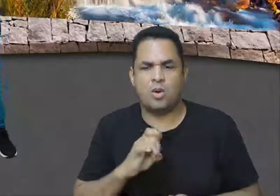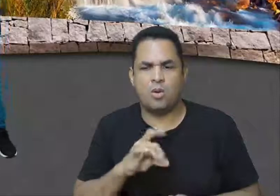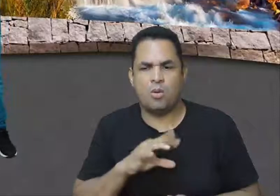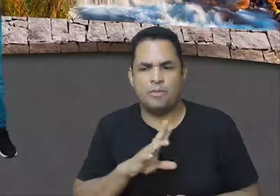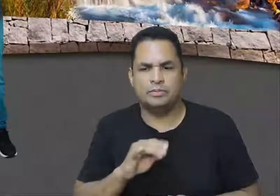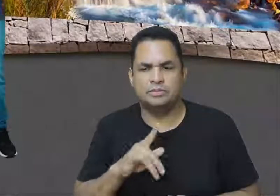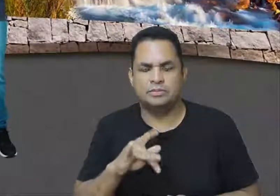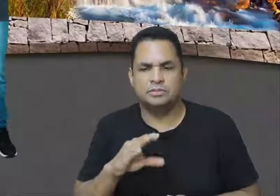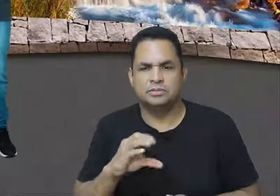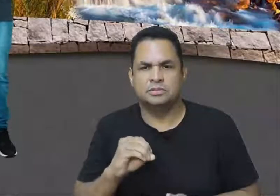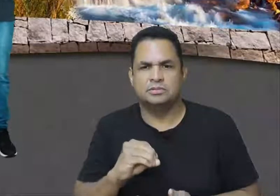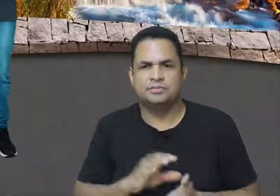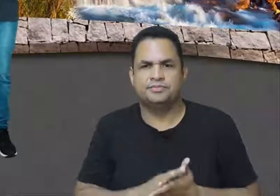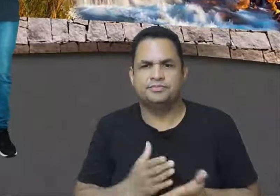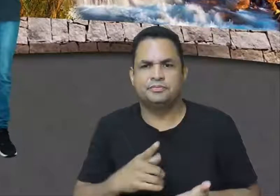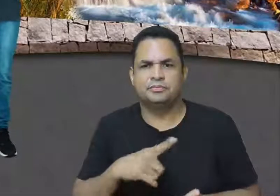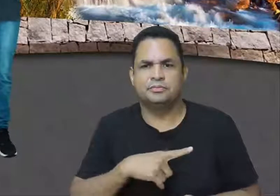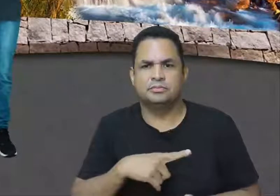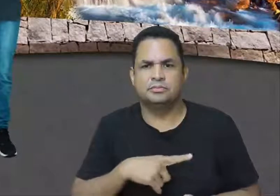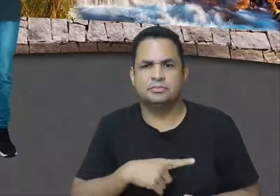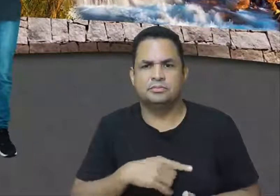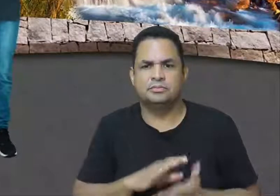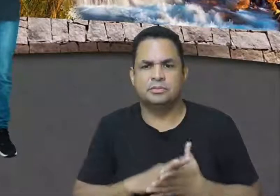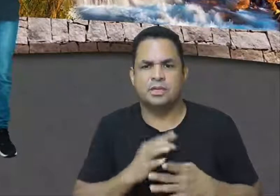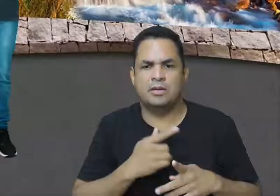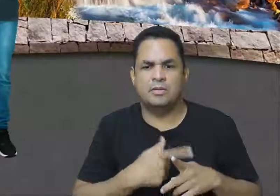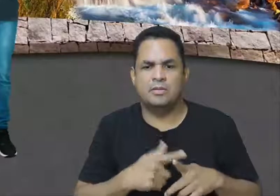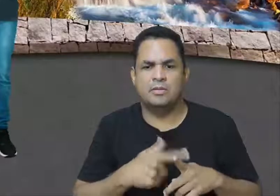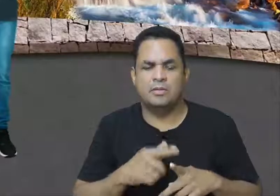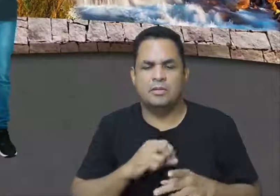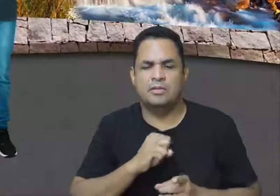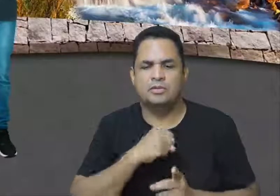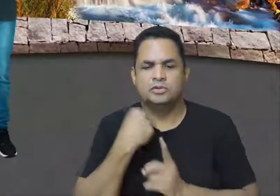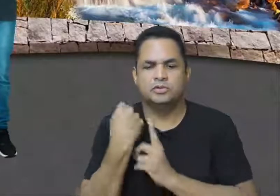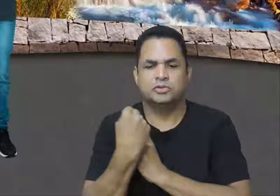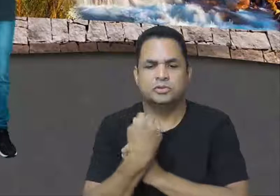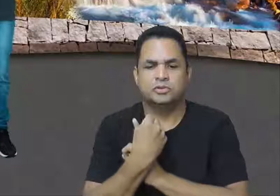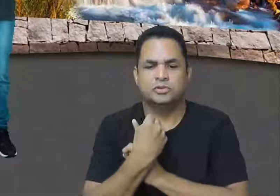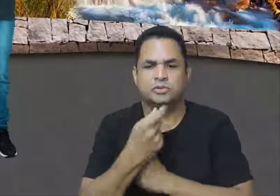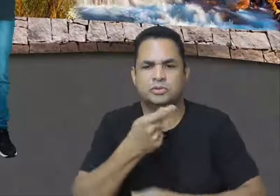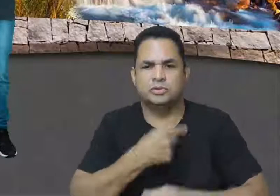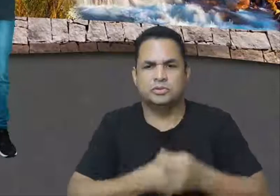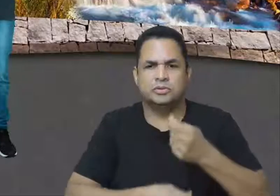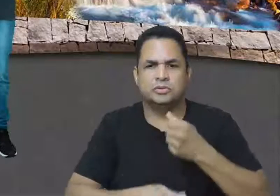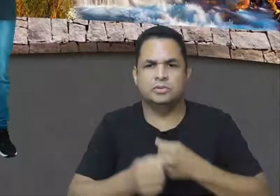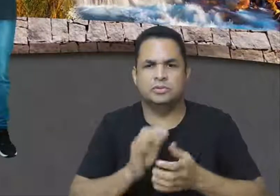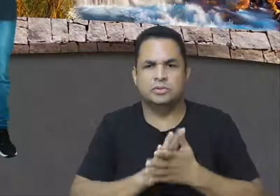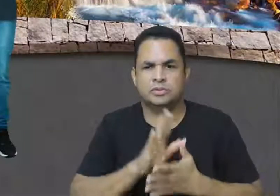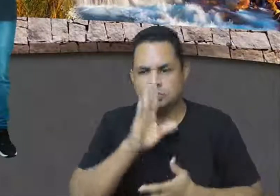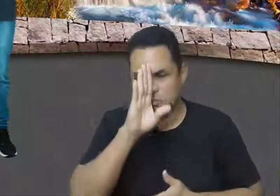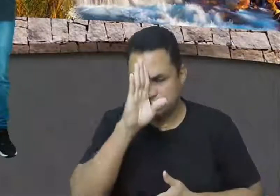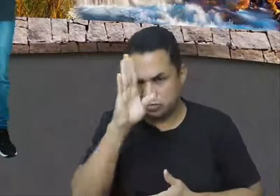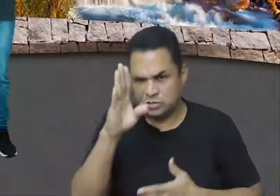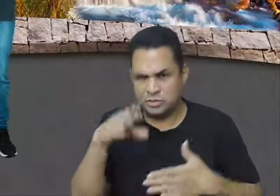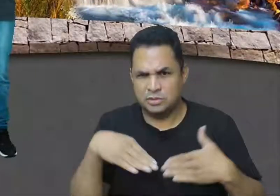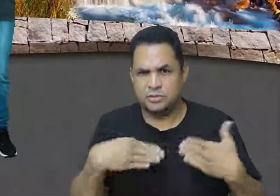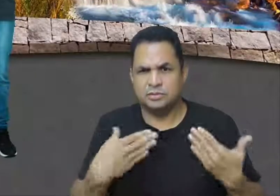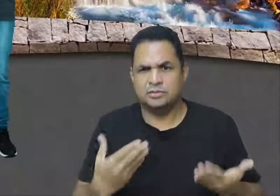os outros 4 países apresentam graves problemas socioeconômicos, mas principalmente